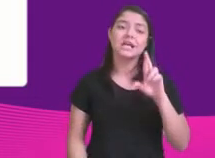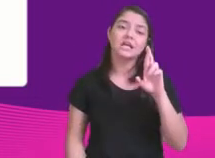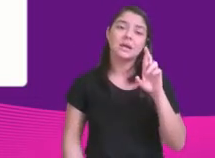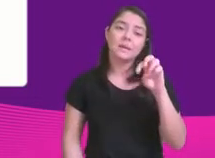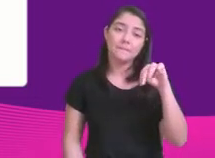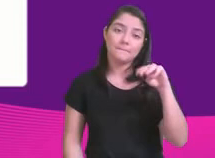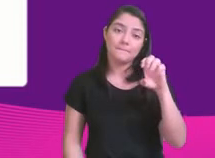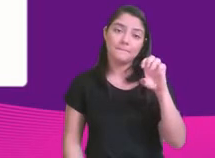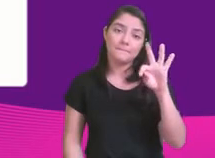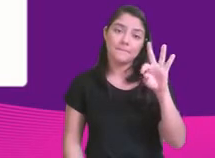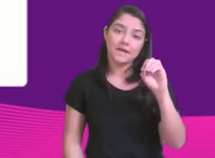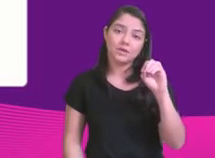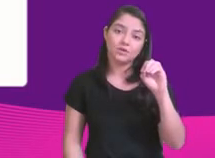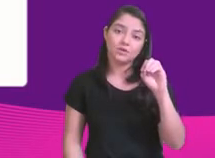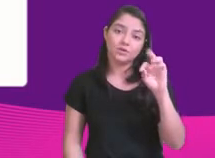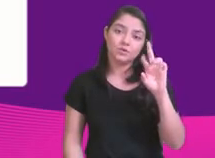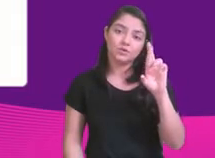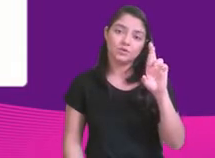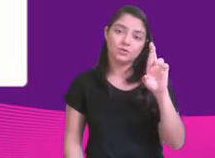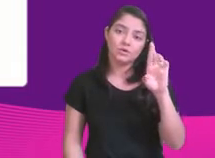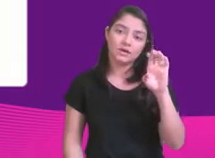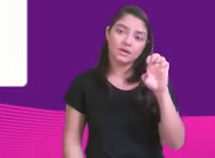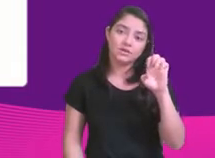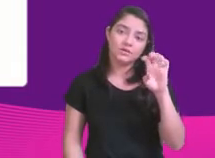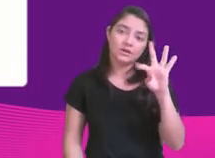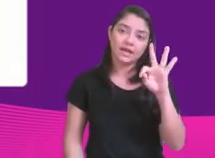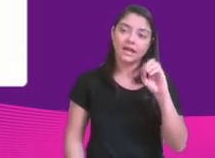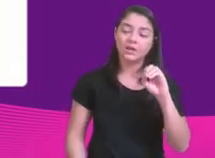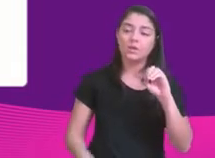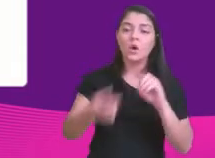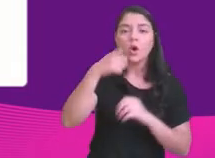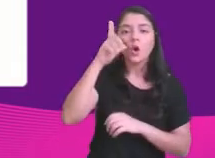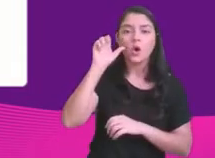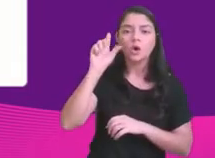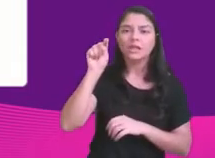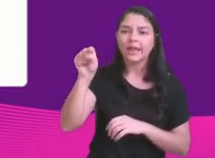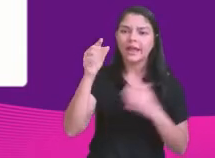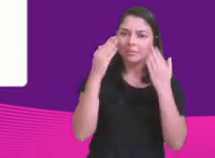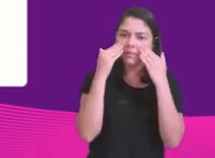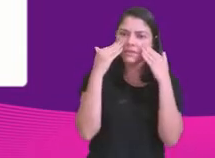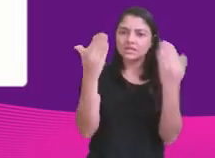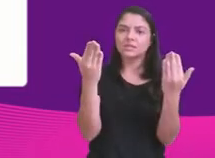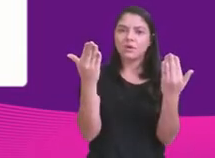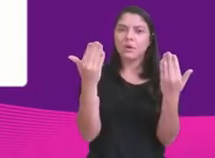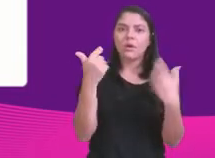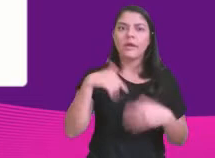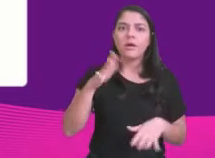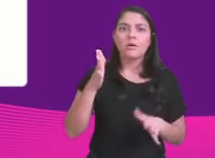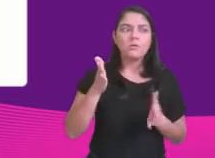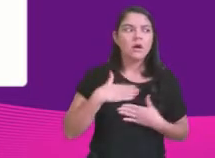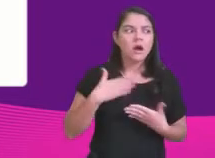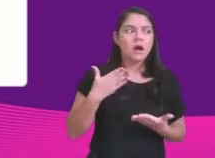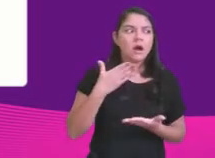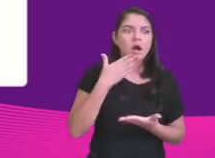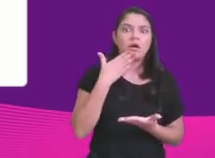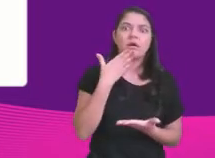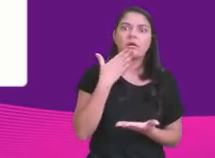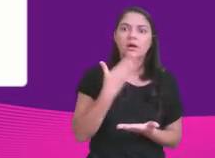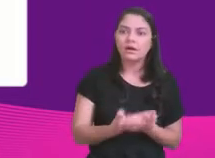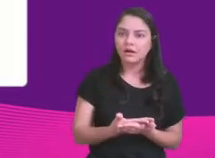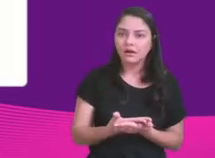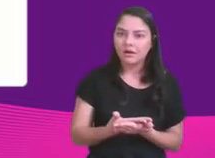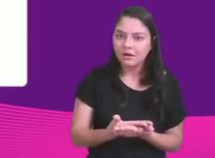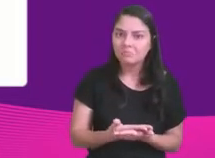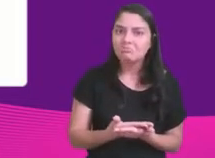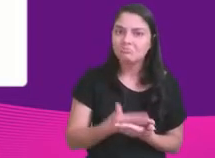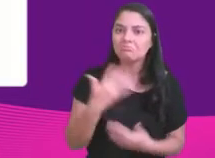Bill Hilde, ele fez uma apresentação que ontem me chocou. Eu nunca esperava ver a apresentação do Bill Hilde desta